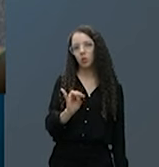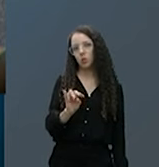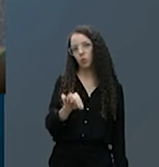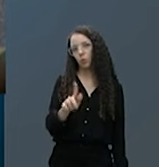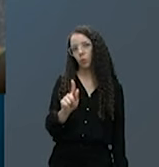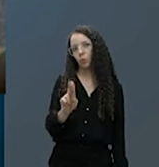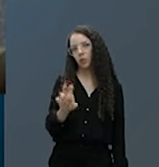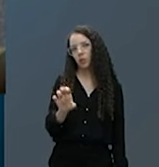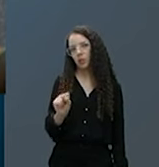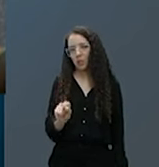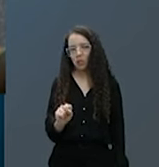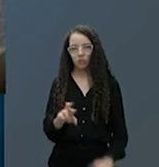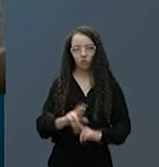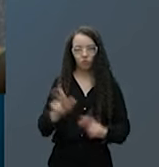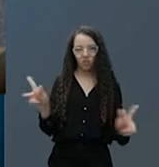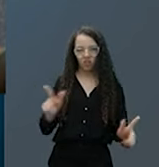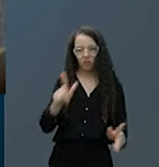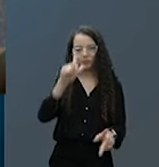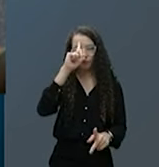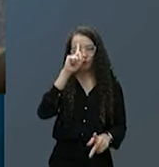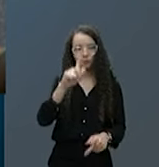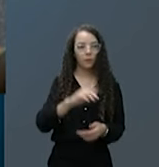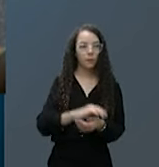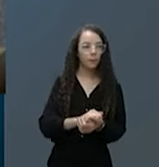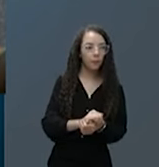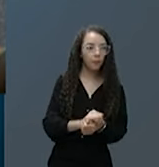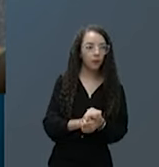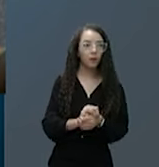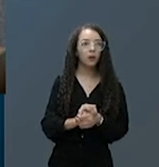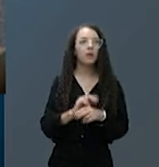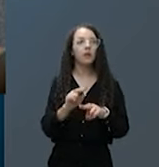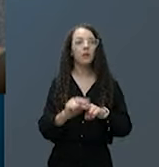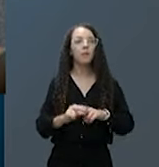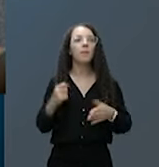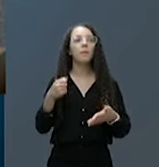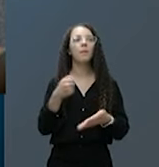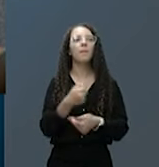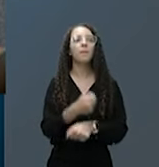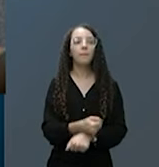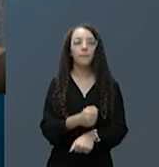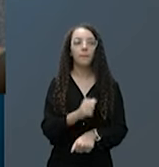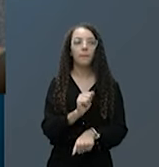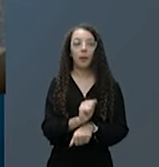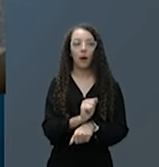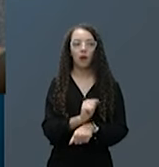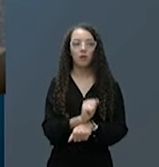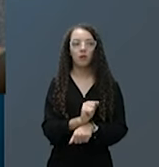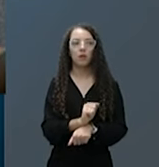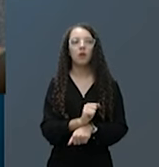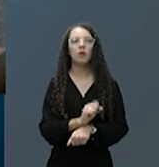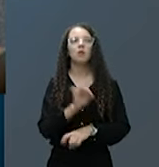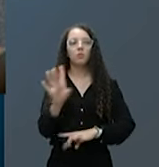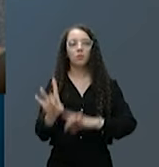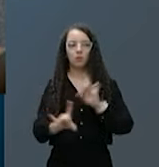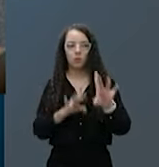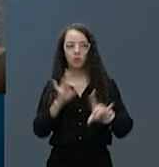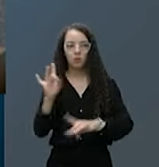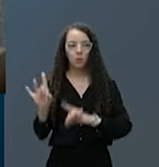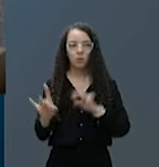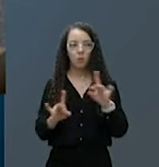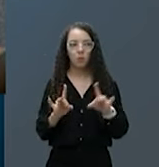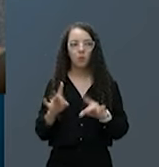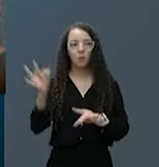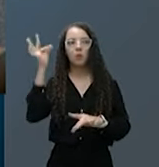da multa ao agravo interno que impugne de forma específica e fundamentada a aplicação da tese firmada em precedente mediante